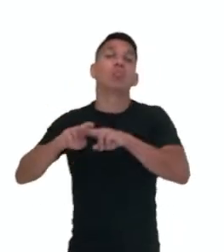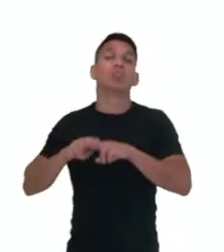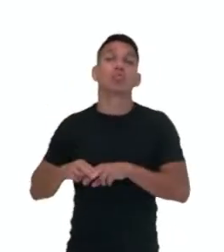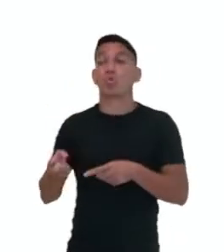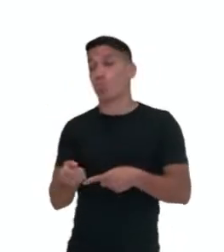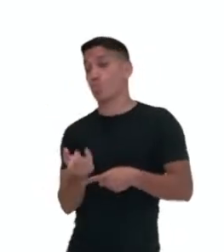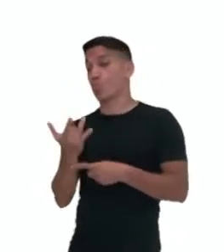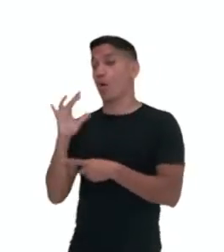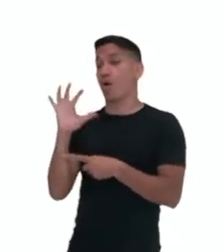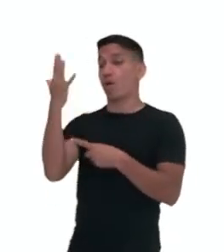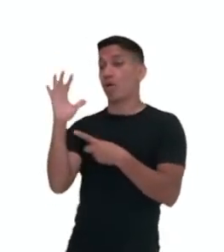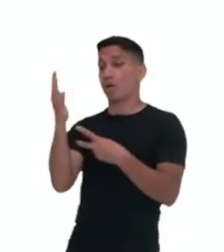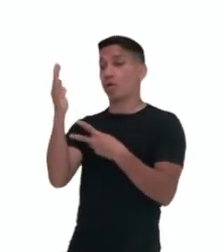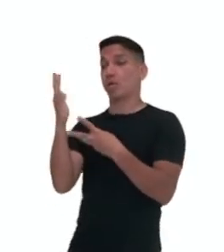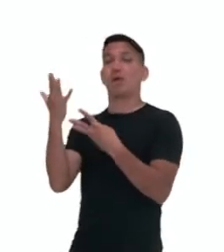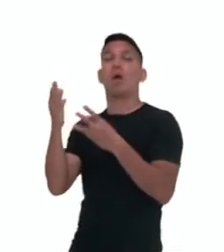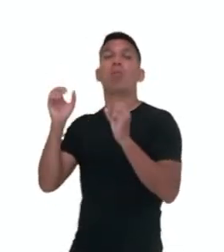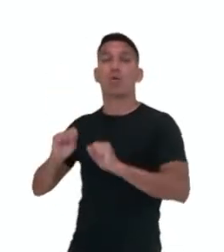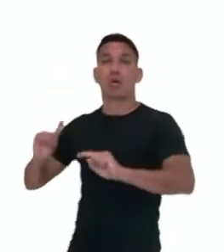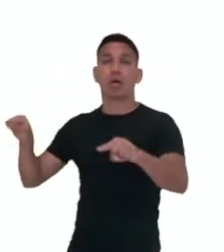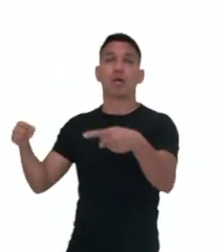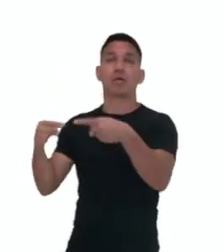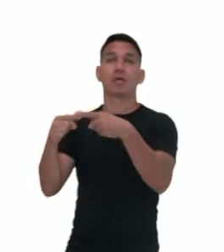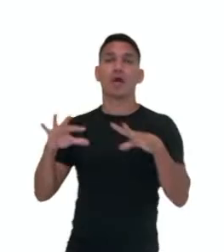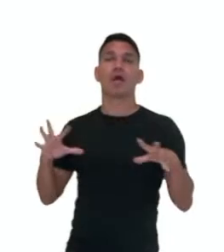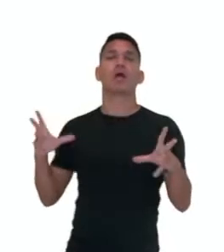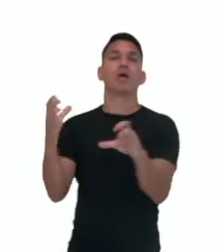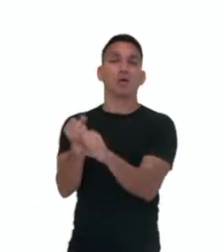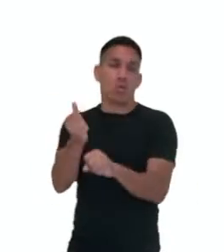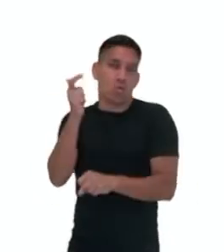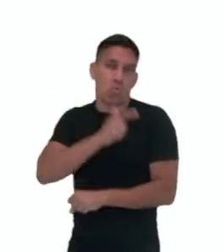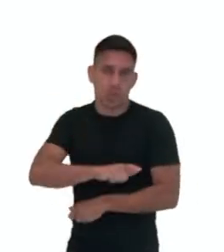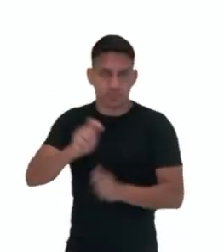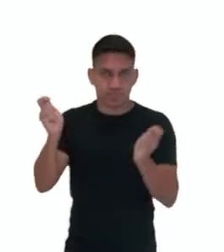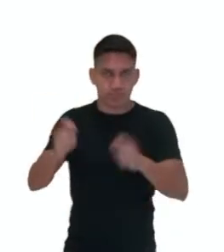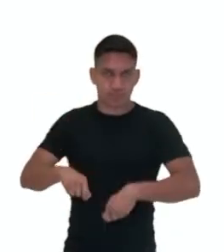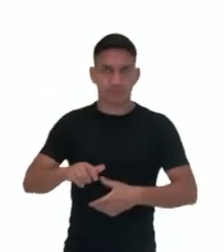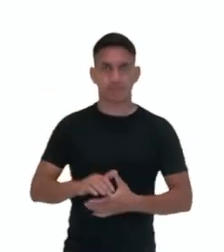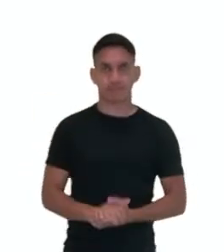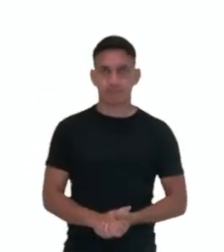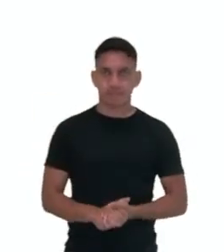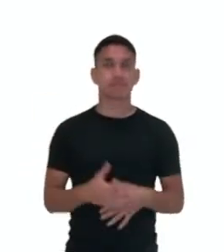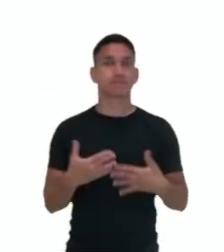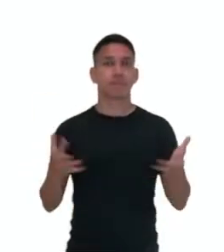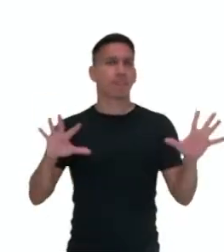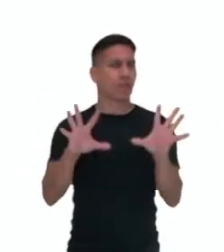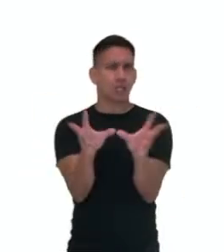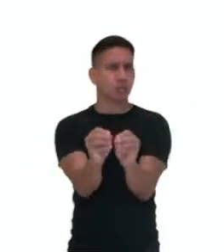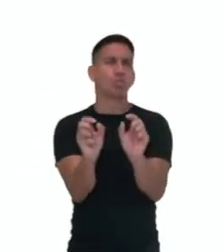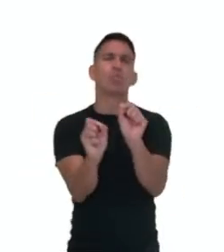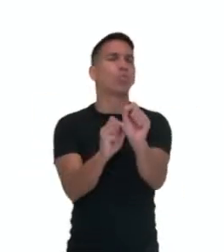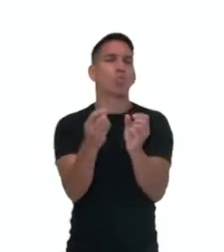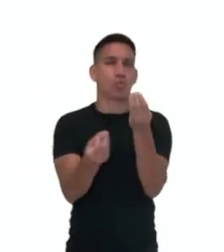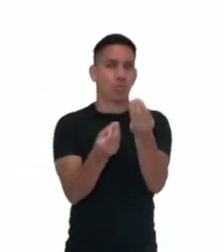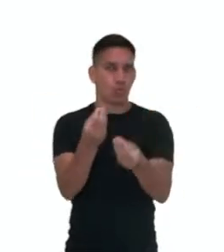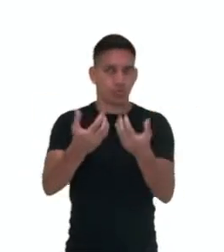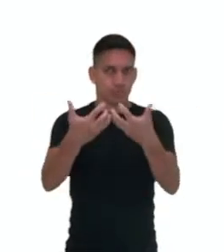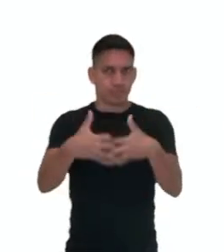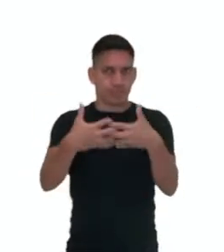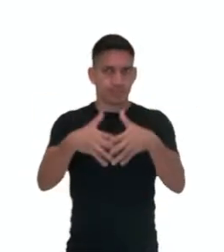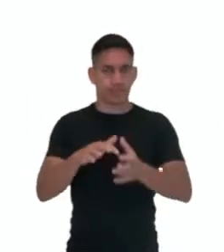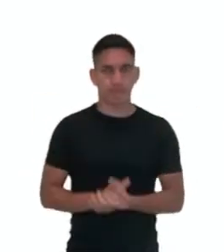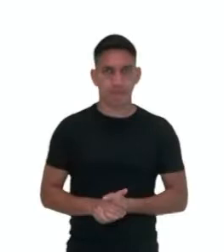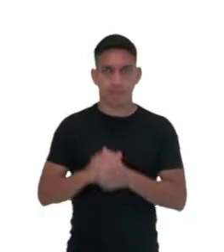resultados favoráveis pelo número total de resultados possíveis. Em resumo, como é que isso fica? Que